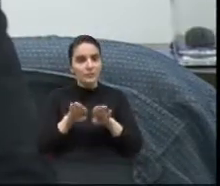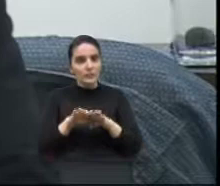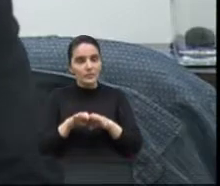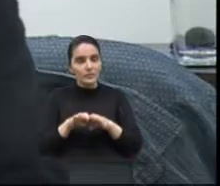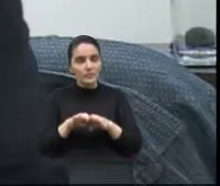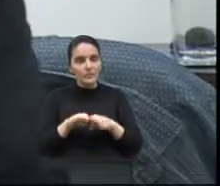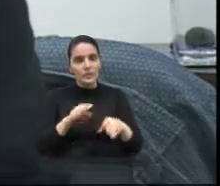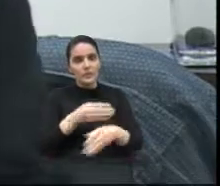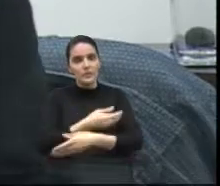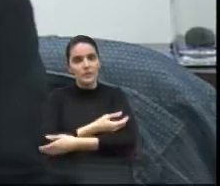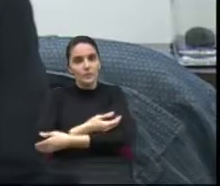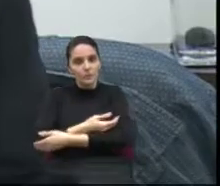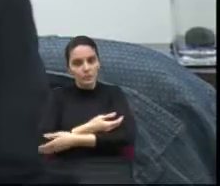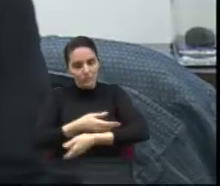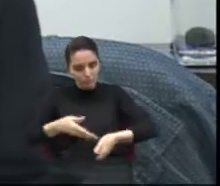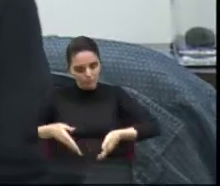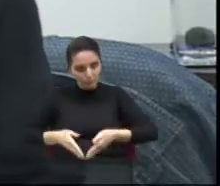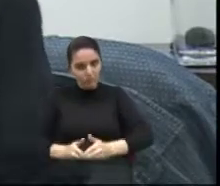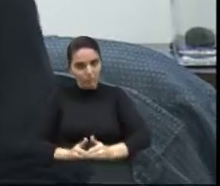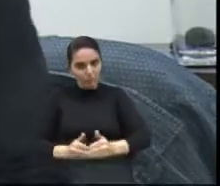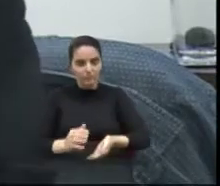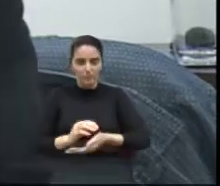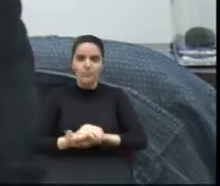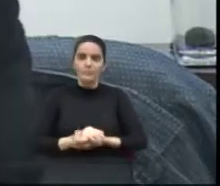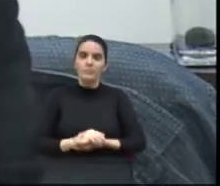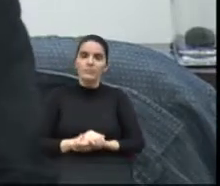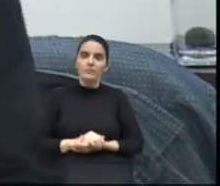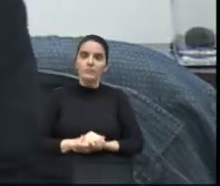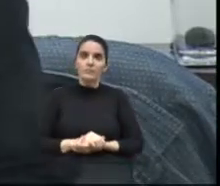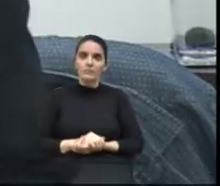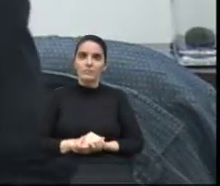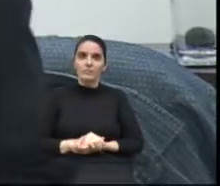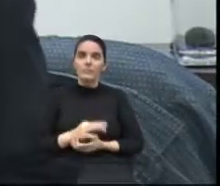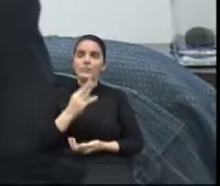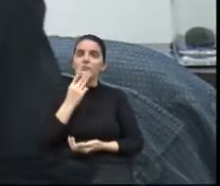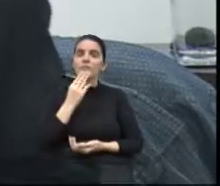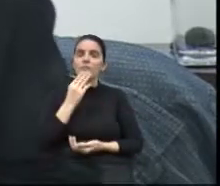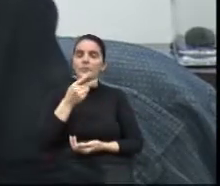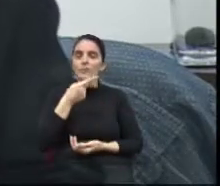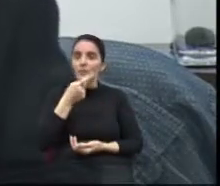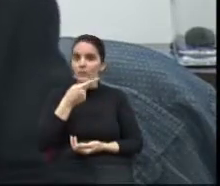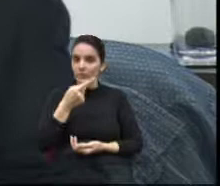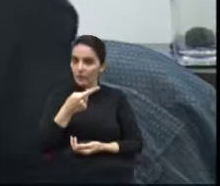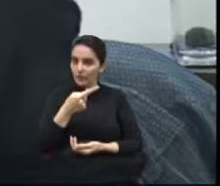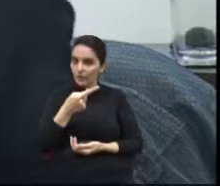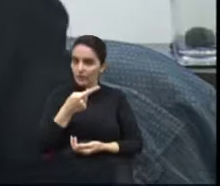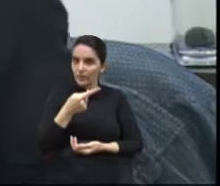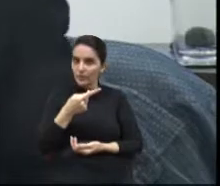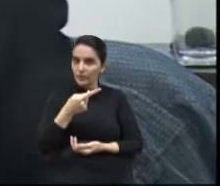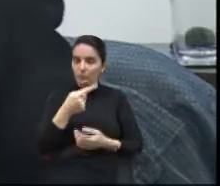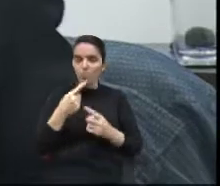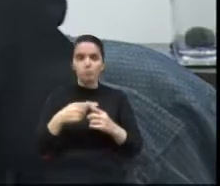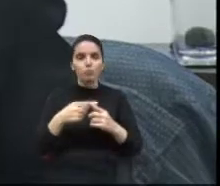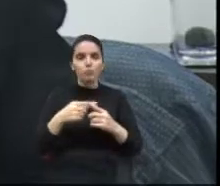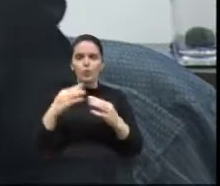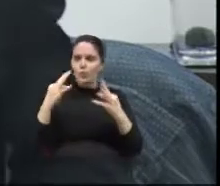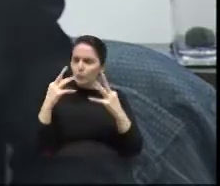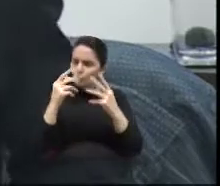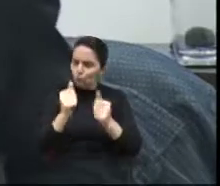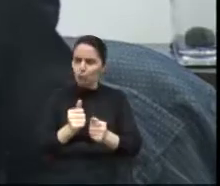nascimento daquela criança. Digo isso porque acredito que todo homem deveria